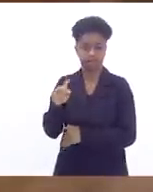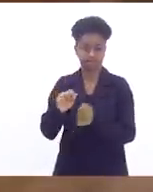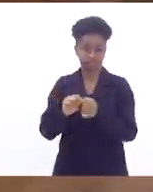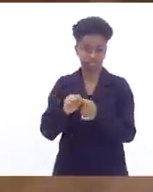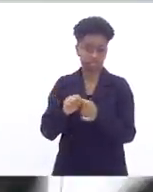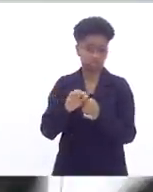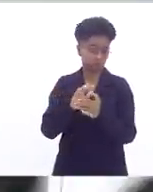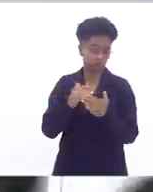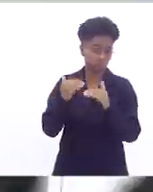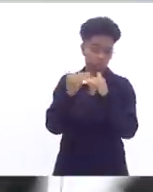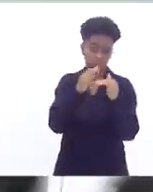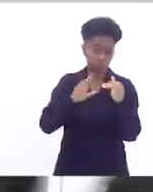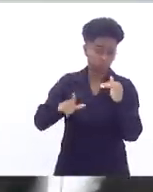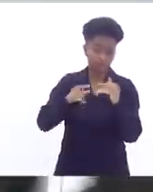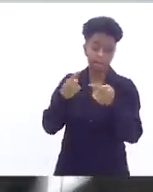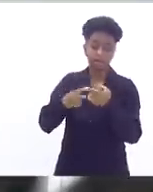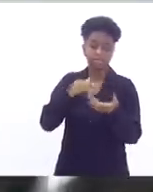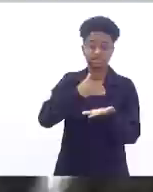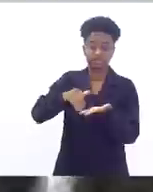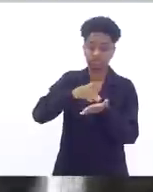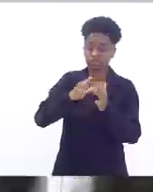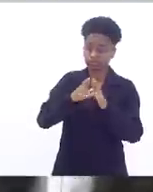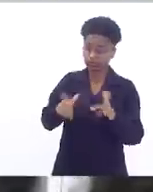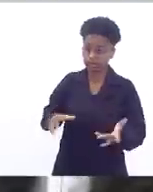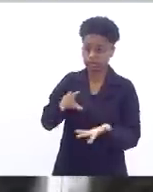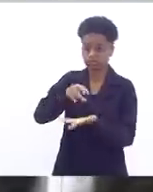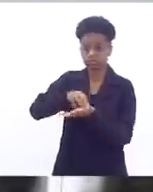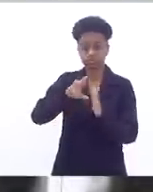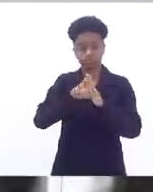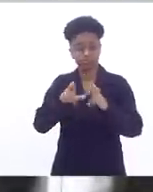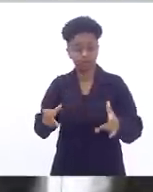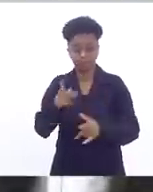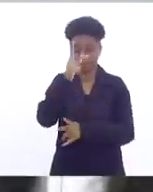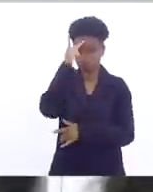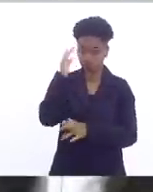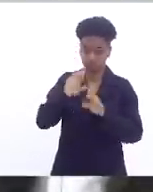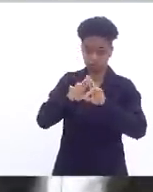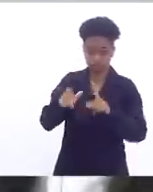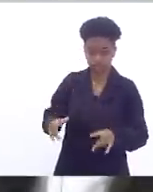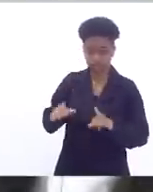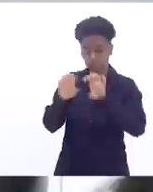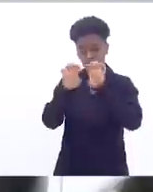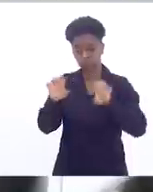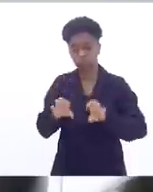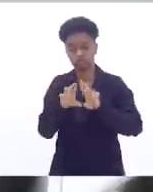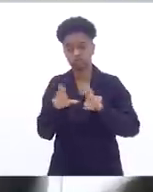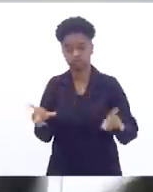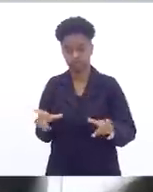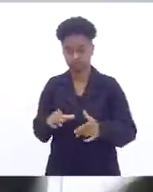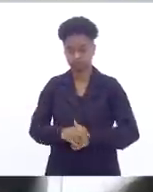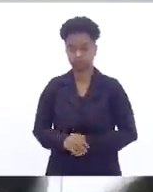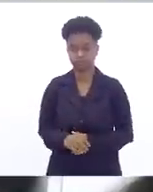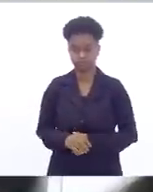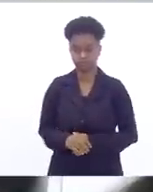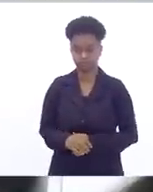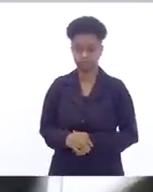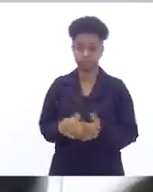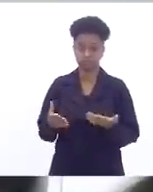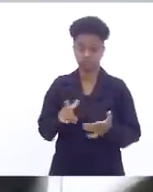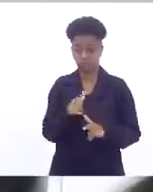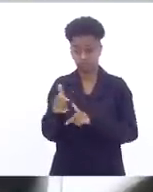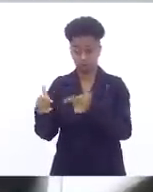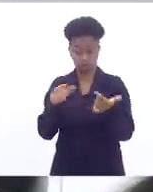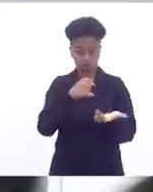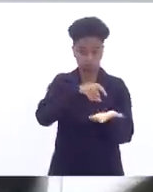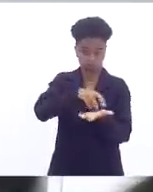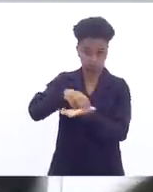igual porque a secretaria é diferente são setores são pessoas diferentes estruturas diferentes esses demais órgãos